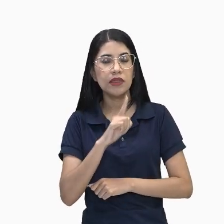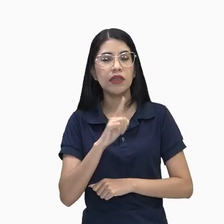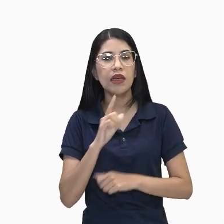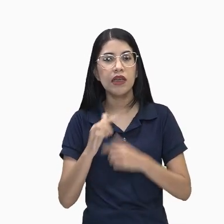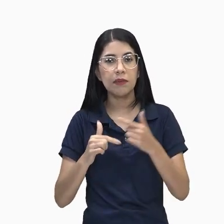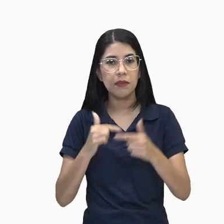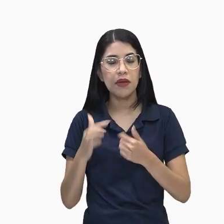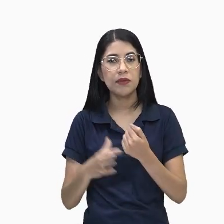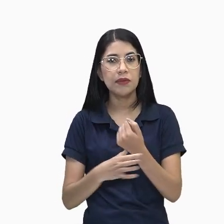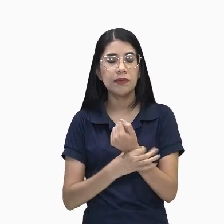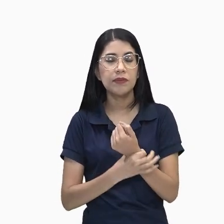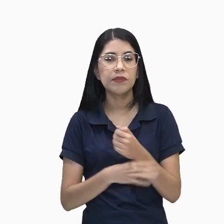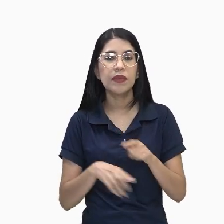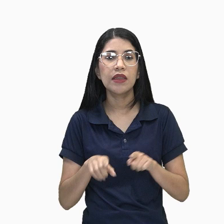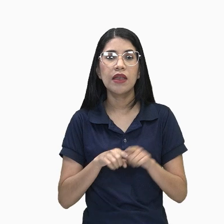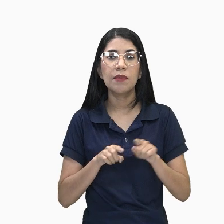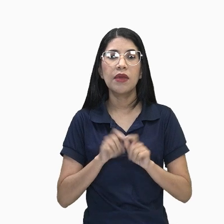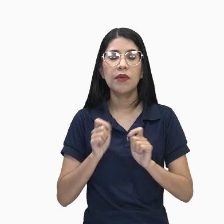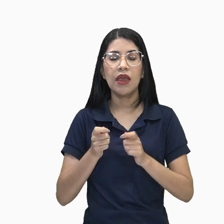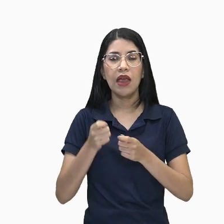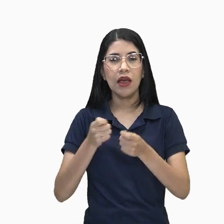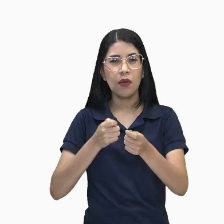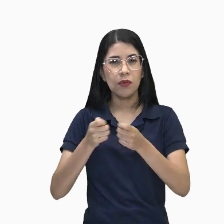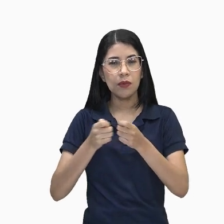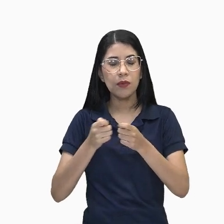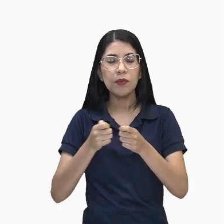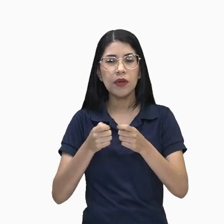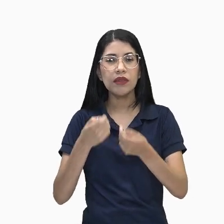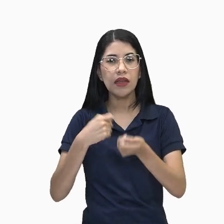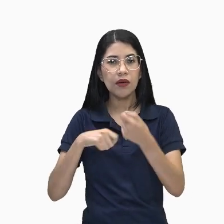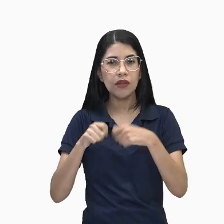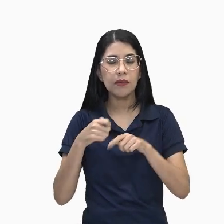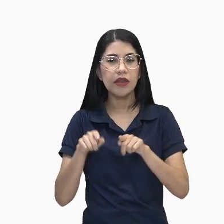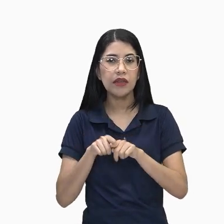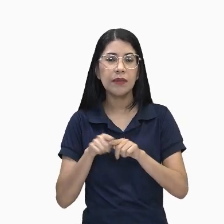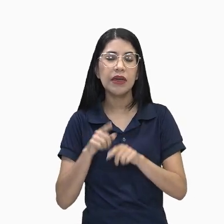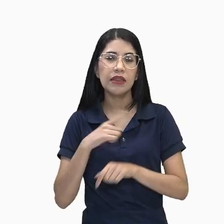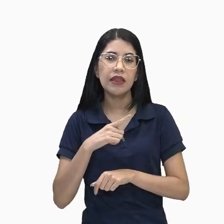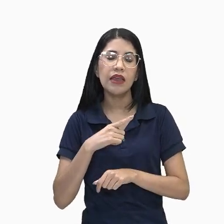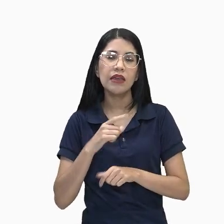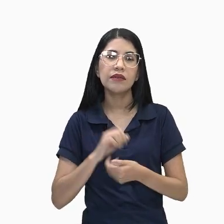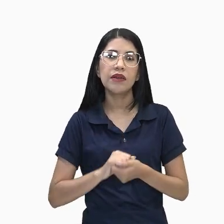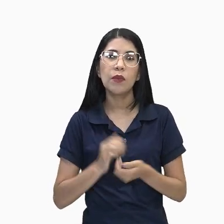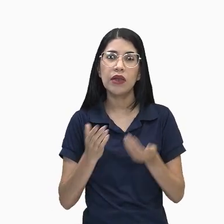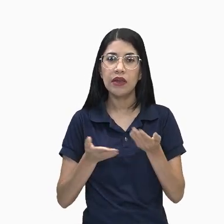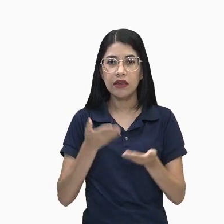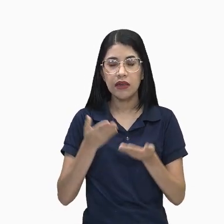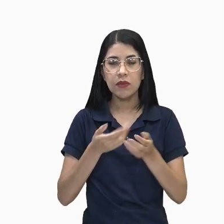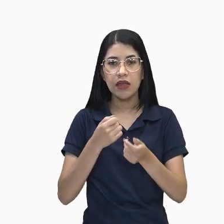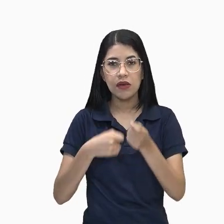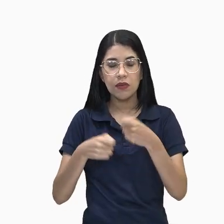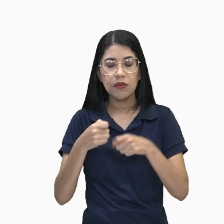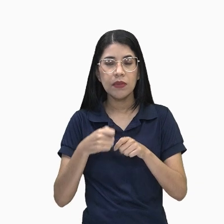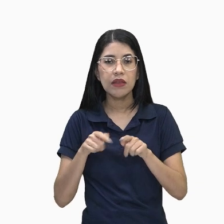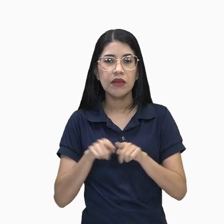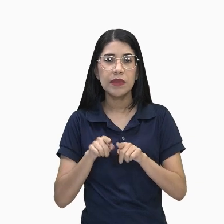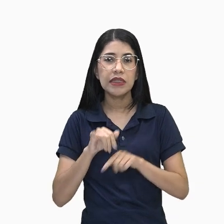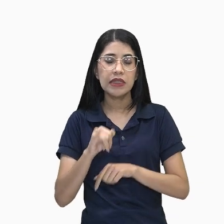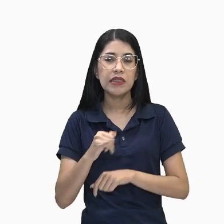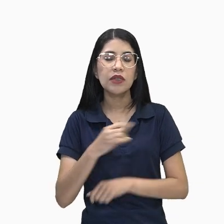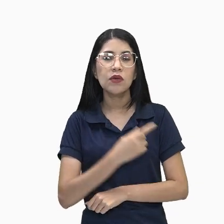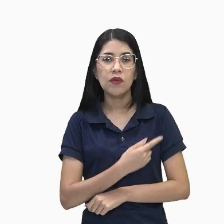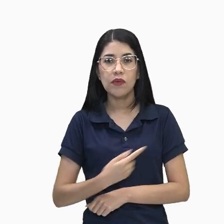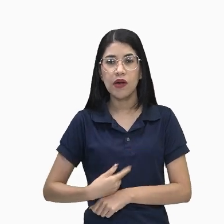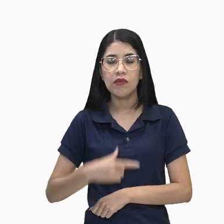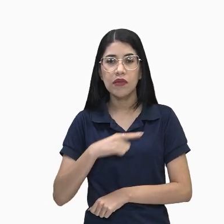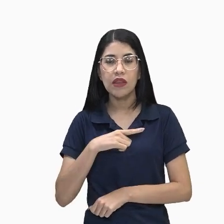né? E estabilidade econômica, que o Estado tenha uma estabilidade na economia. Quando o Estado tem